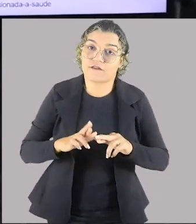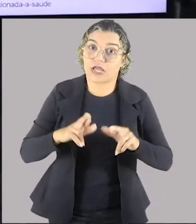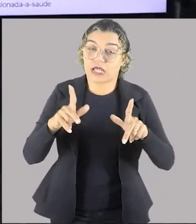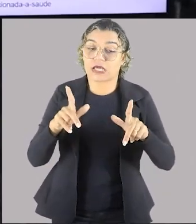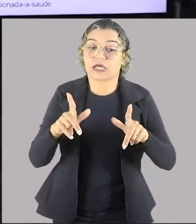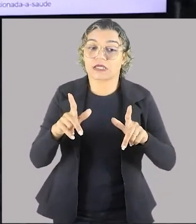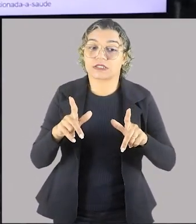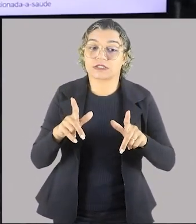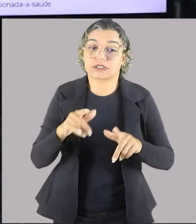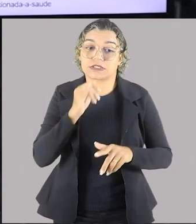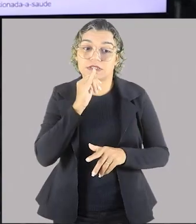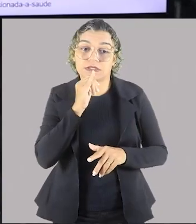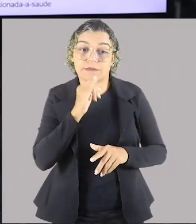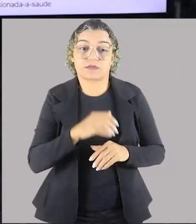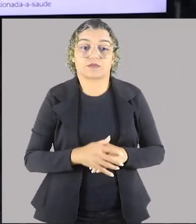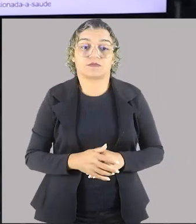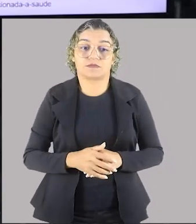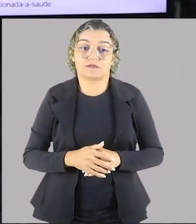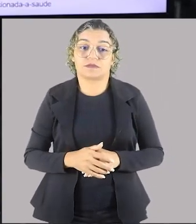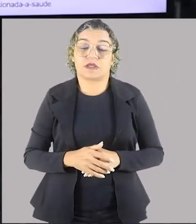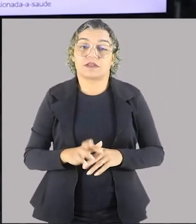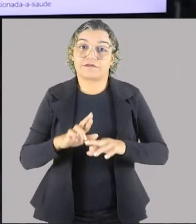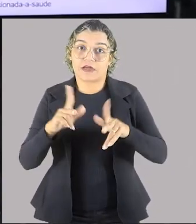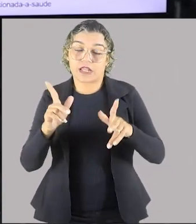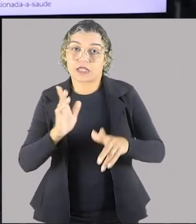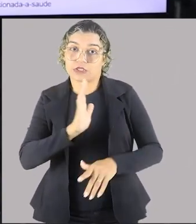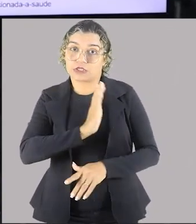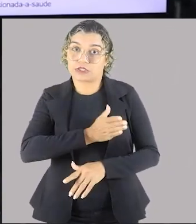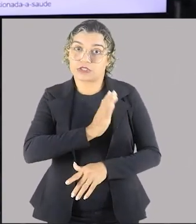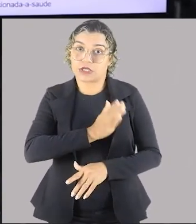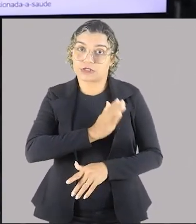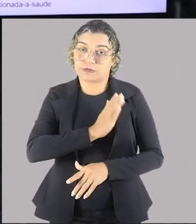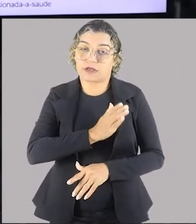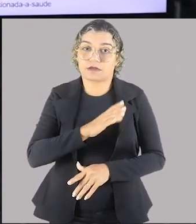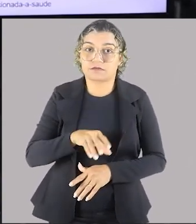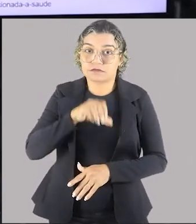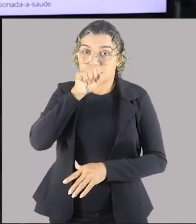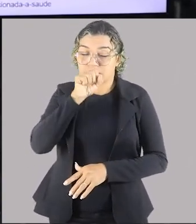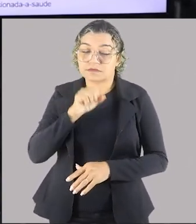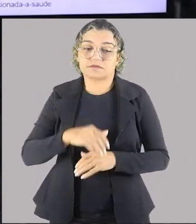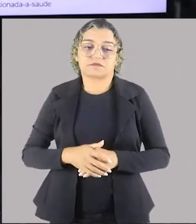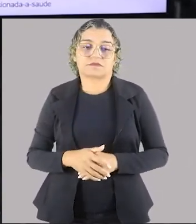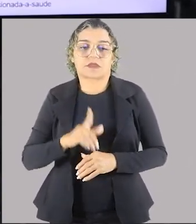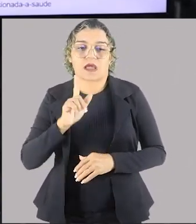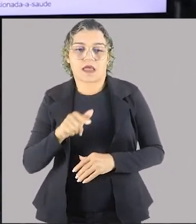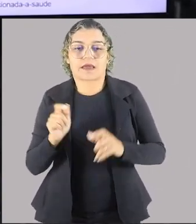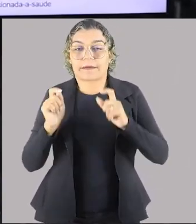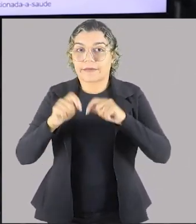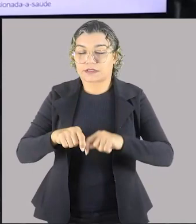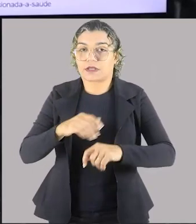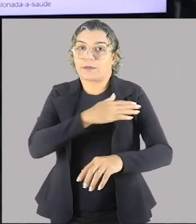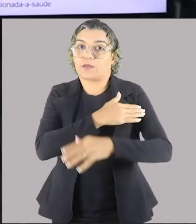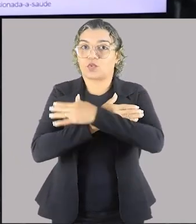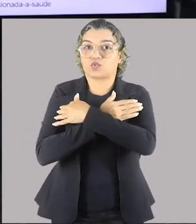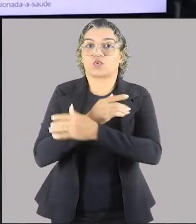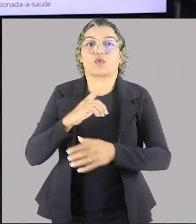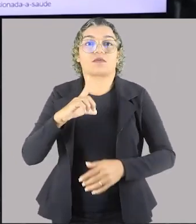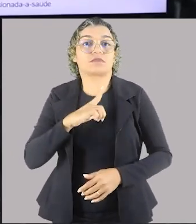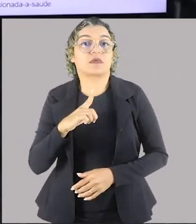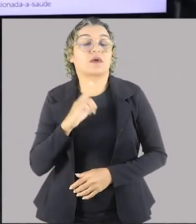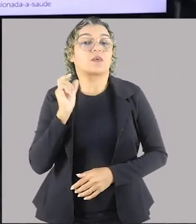da resistência cardiorrespiratória. A resistência muscular ela tem a ver com a capacidade que aquele músculo tem